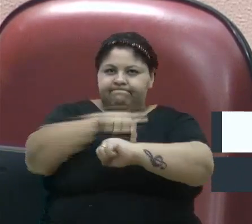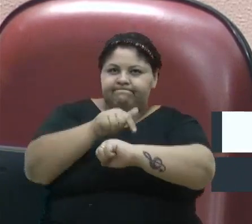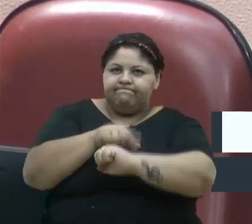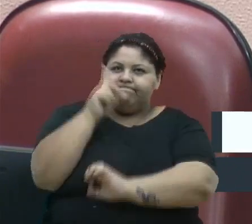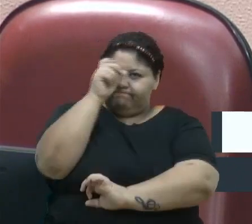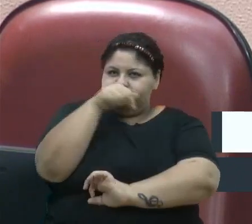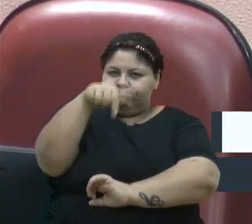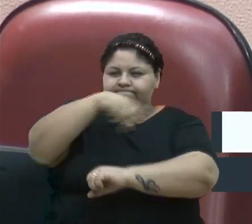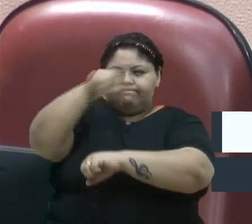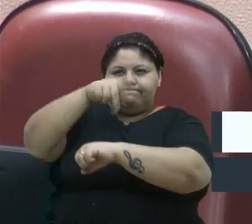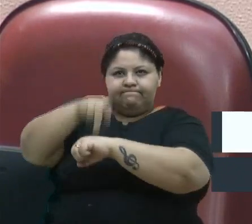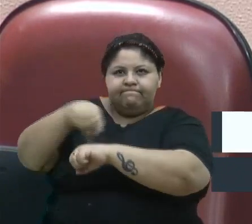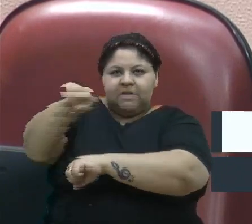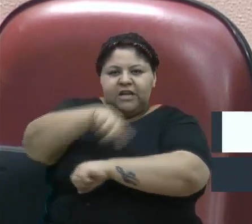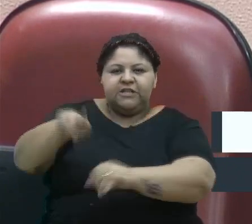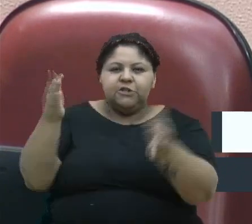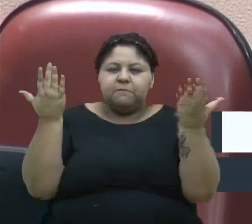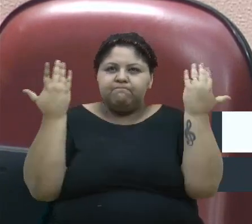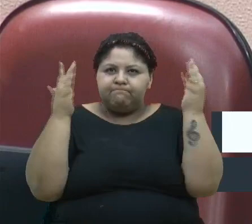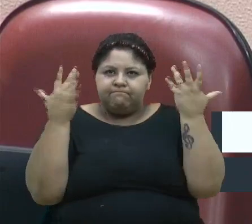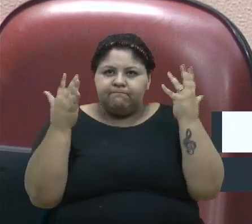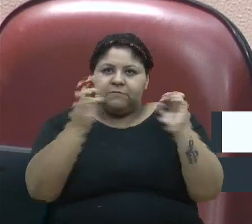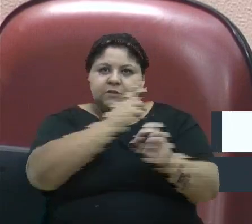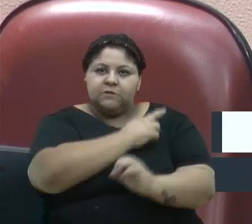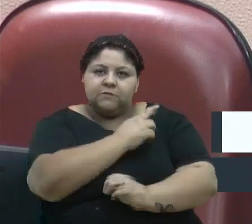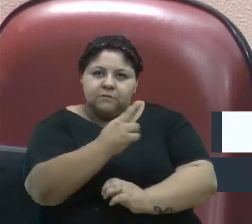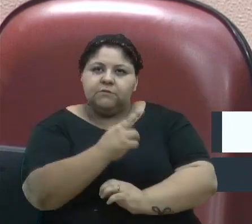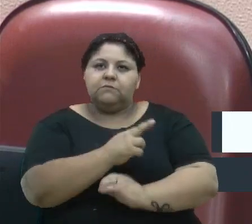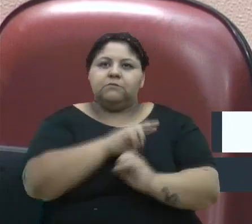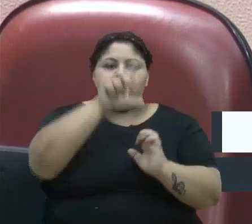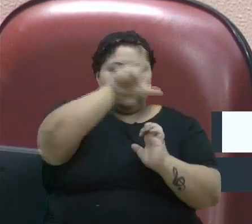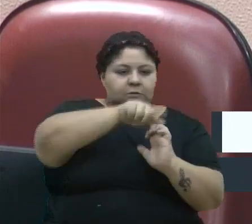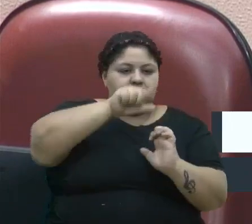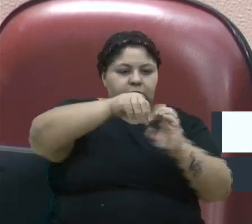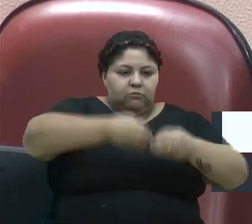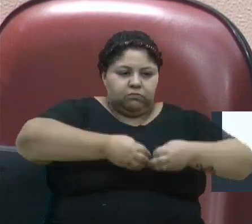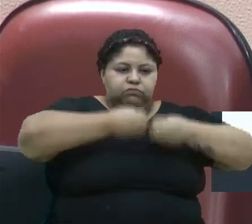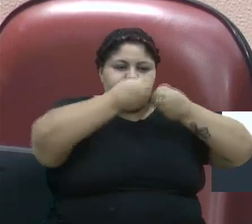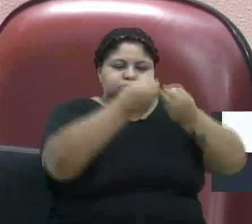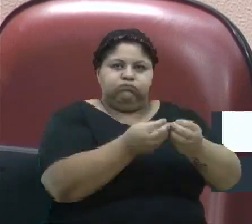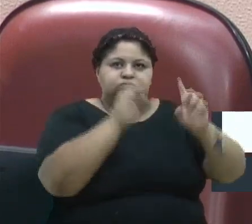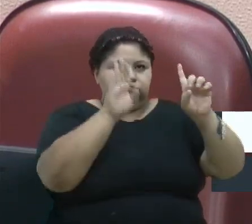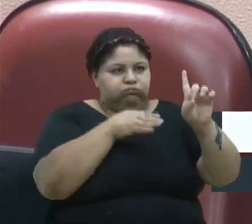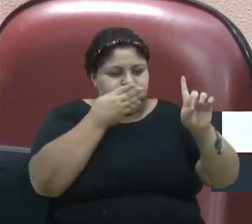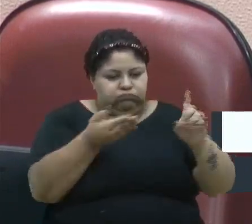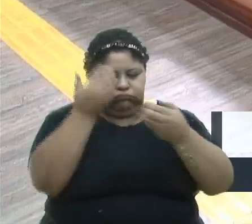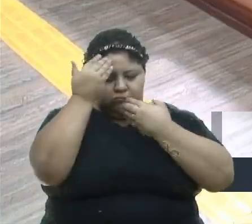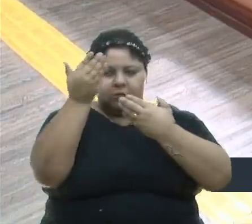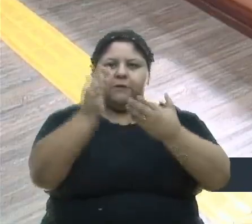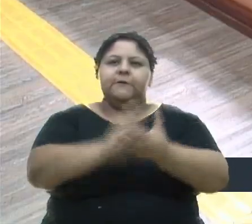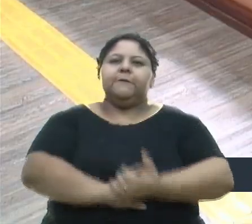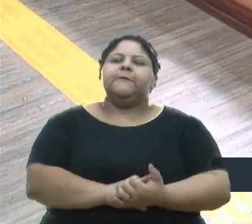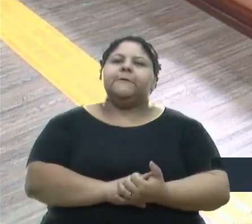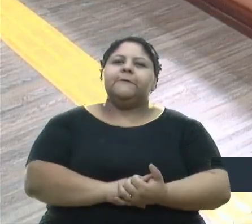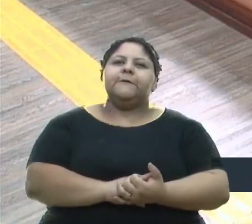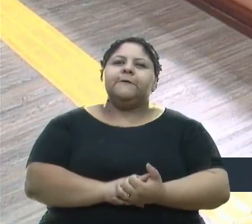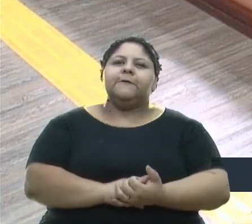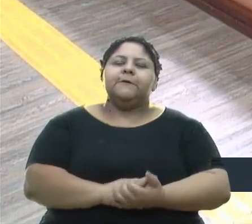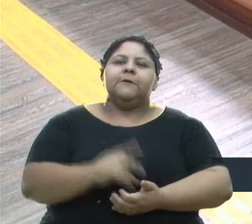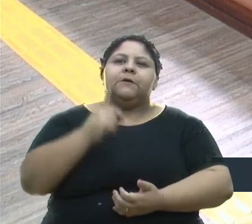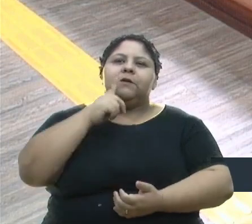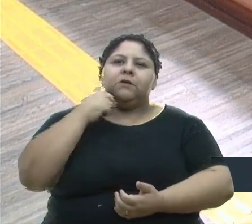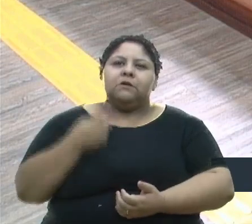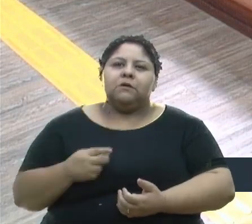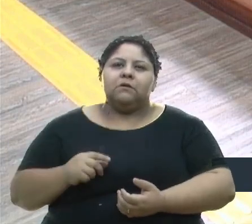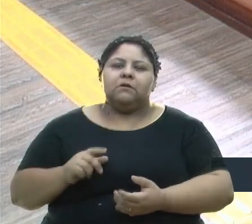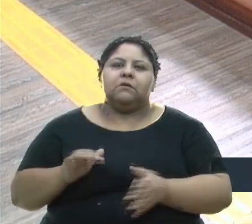nosso país, a gente parabeniza esses representantes, esses empresários que receberam esta homenagem. Obrigado, senhor presidente. Rose, depois eu vou